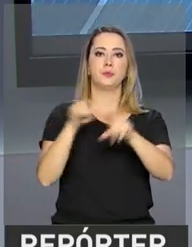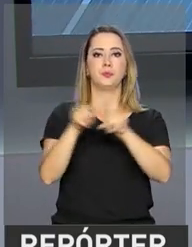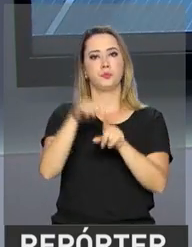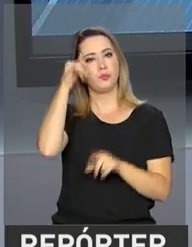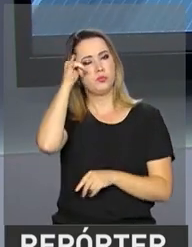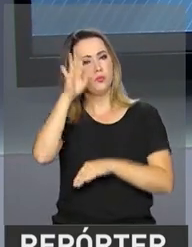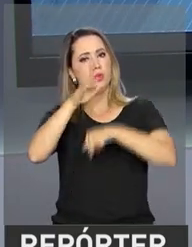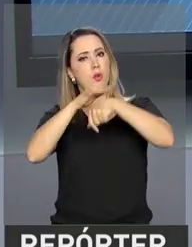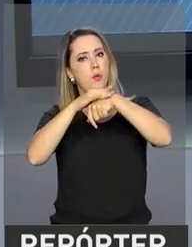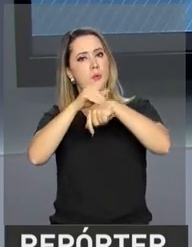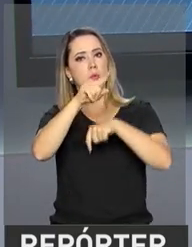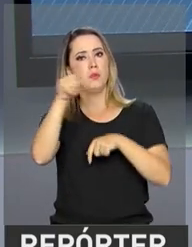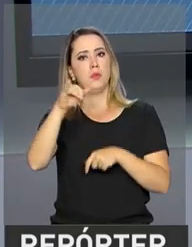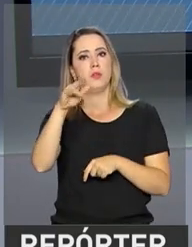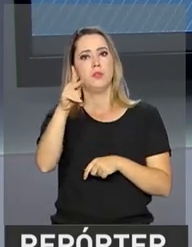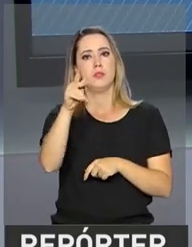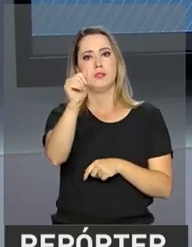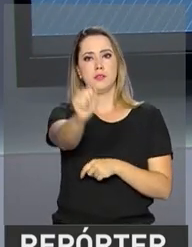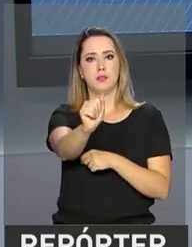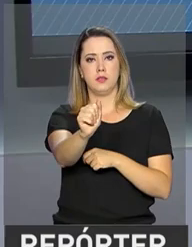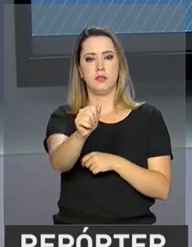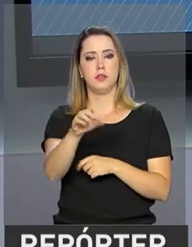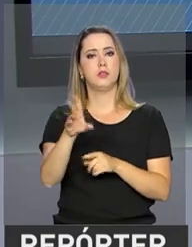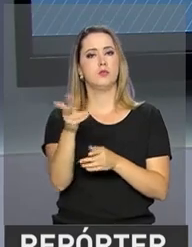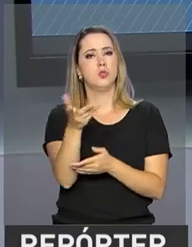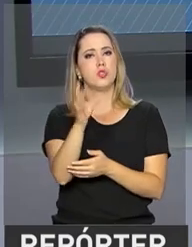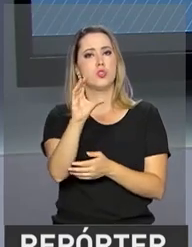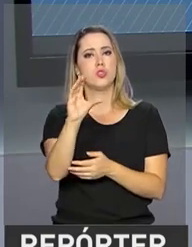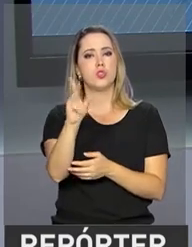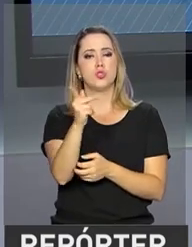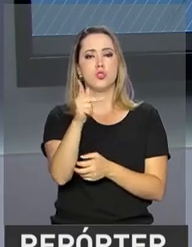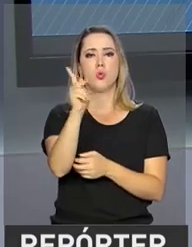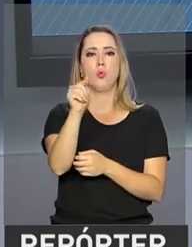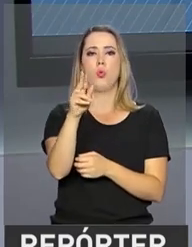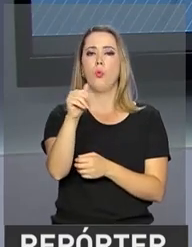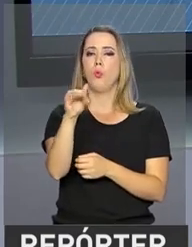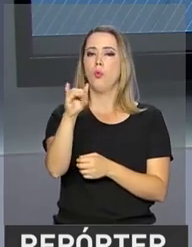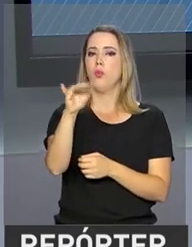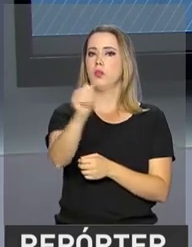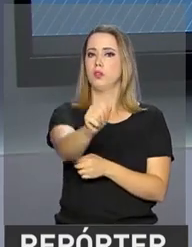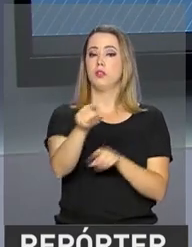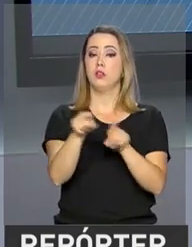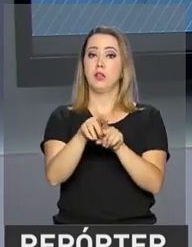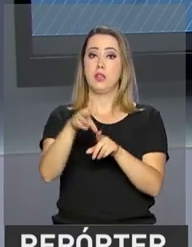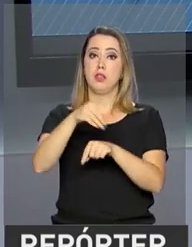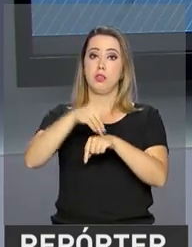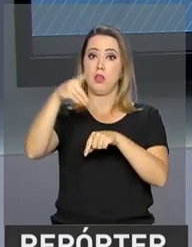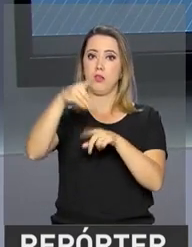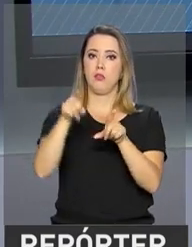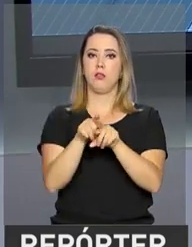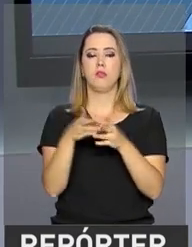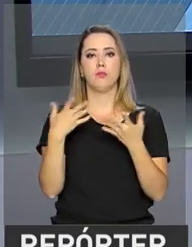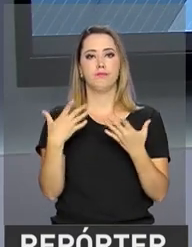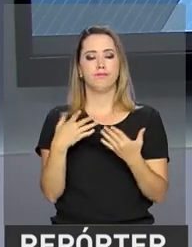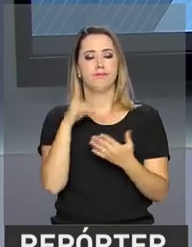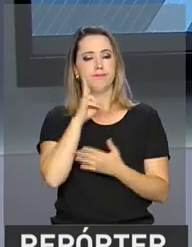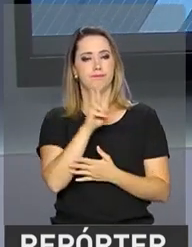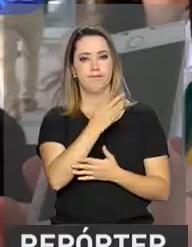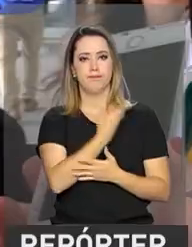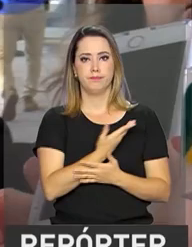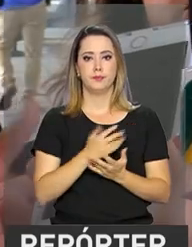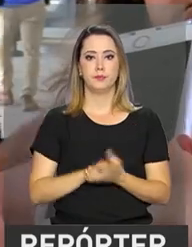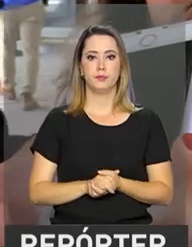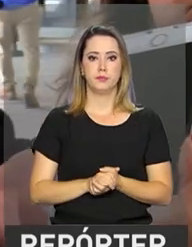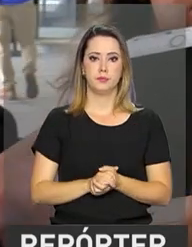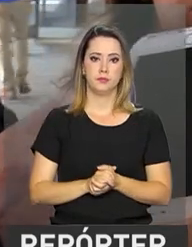para evitar as doenças com música chikungunya e dengue a transmissão dessas doenças costumam aumentar com a proximidade do verão